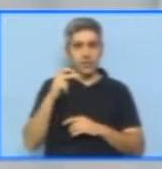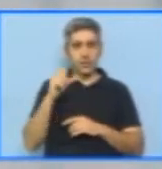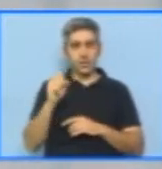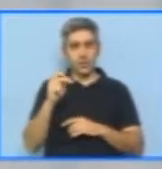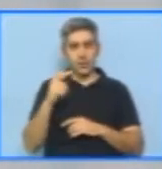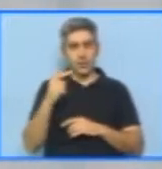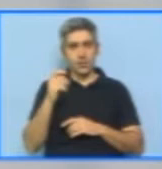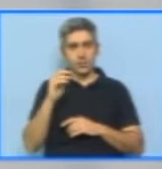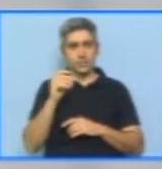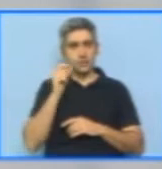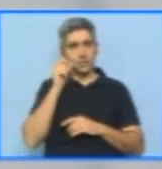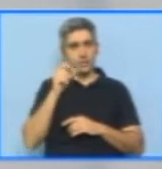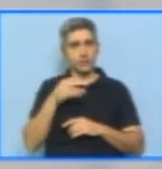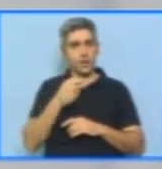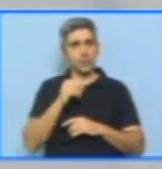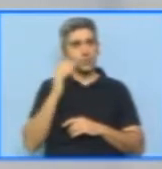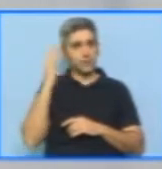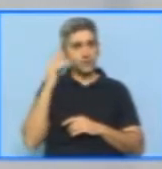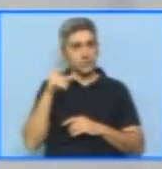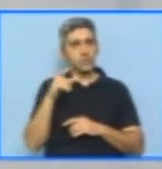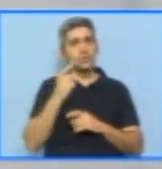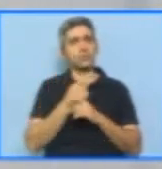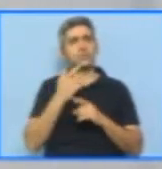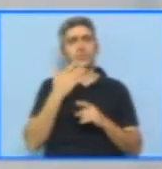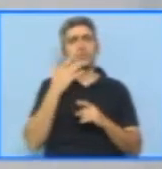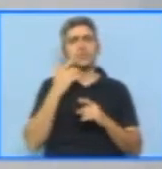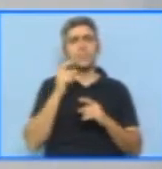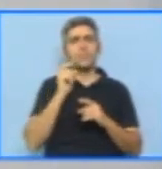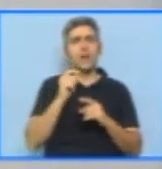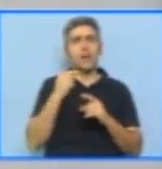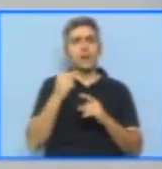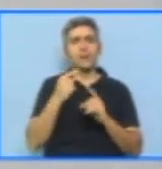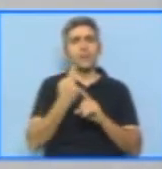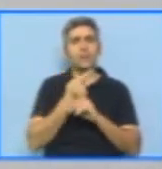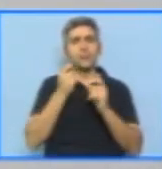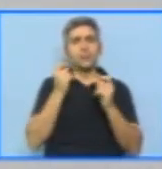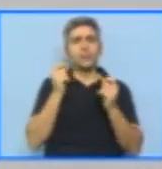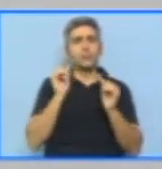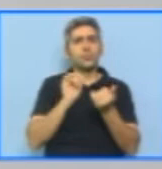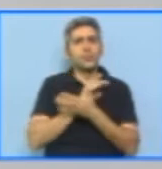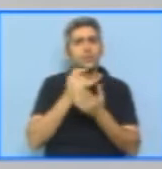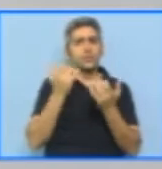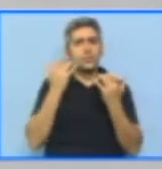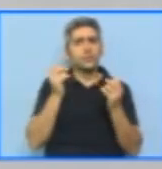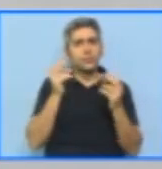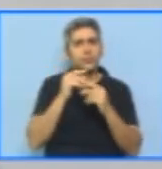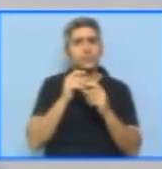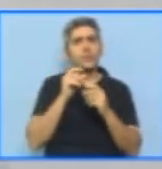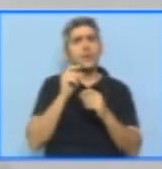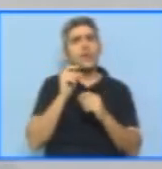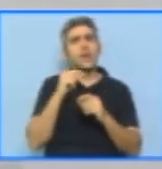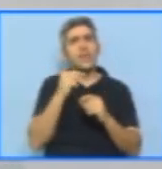excessiva centralidade dos meios de comunicação no difundir de más notícias e quase abafando as boas